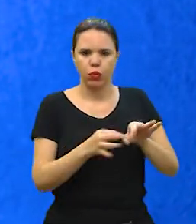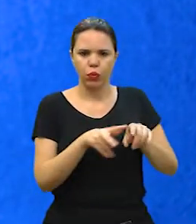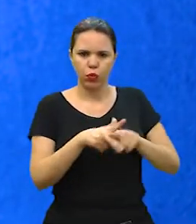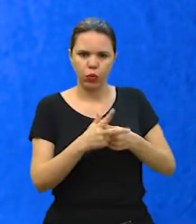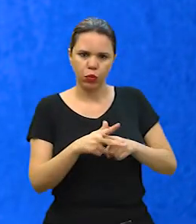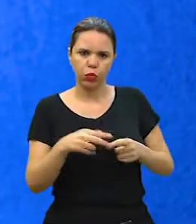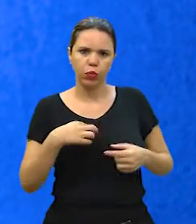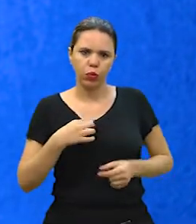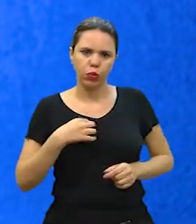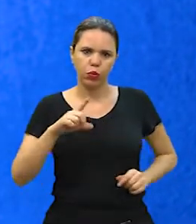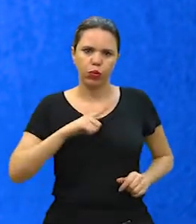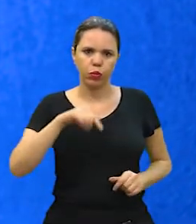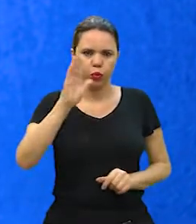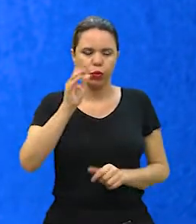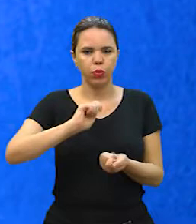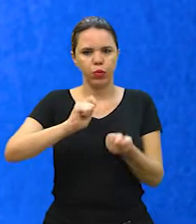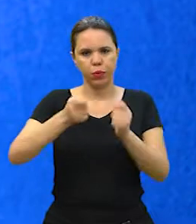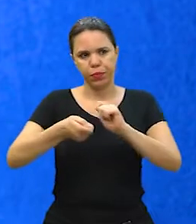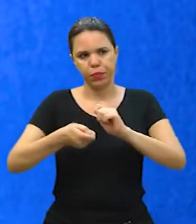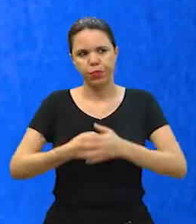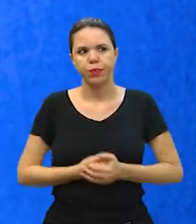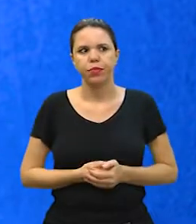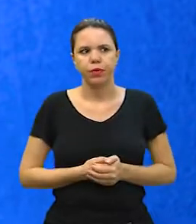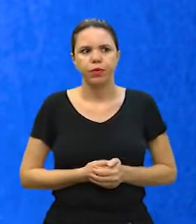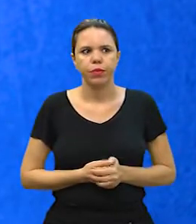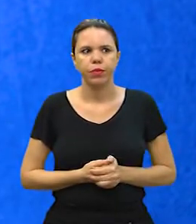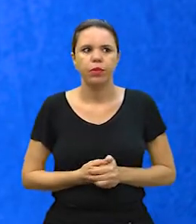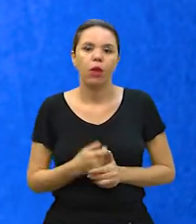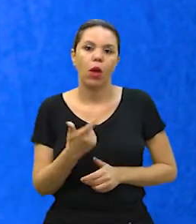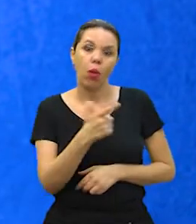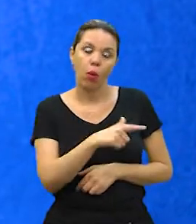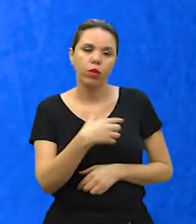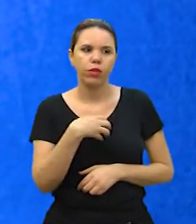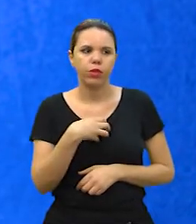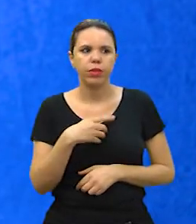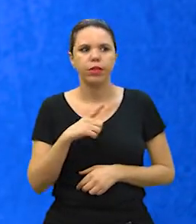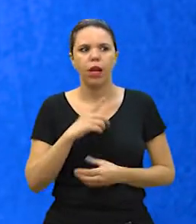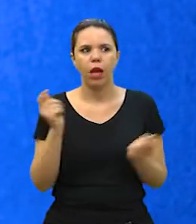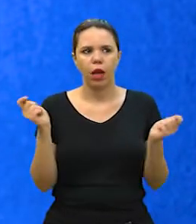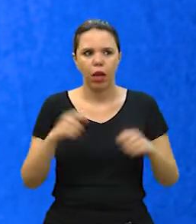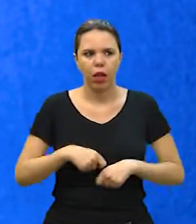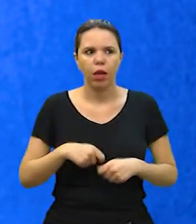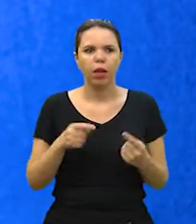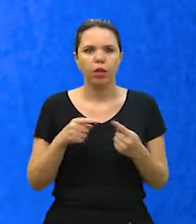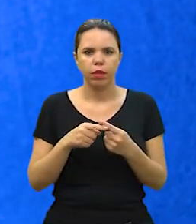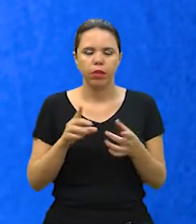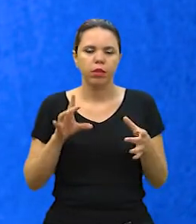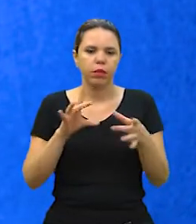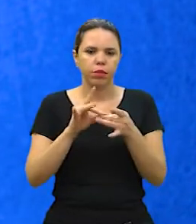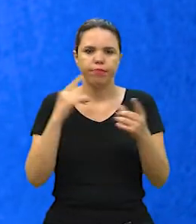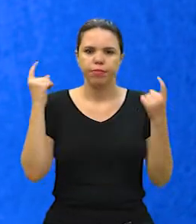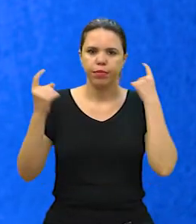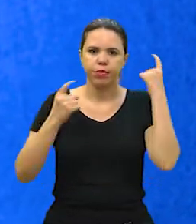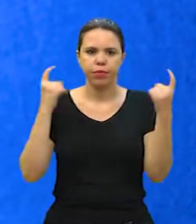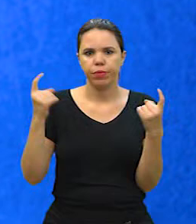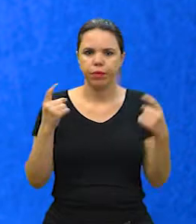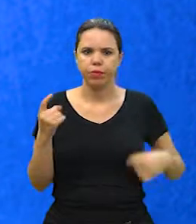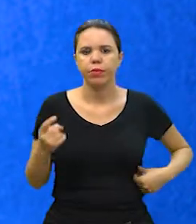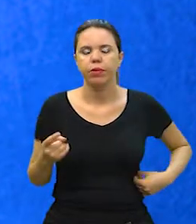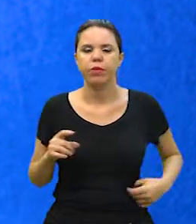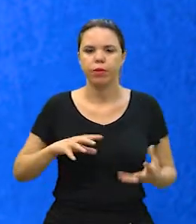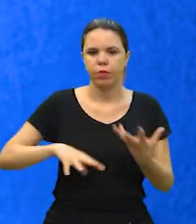roupas foi um dos que teve que se reinventar. Por outro lado, tem como aliada a preocupação com